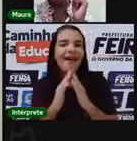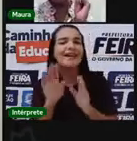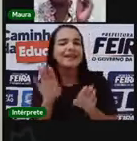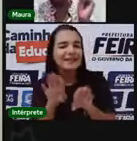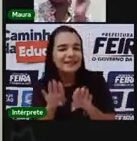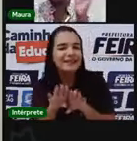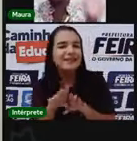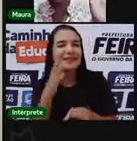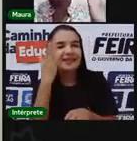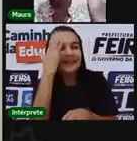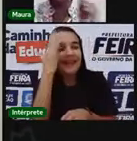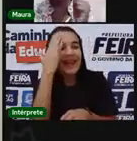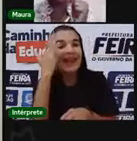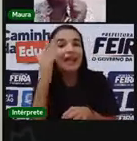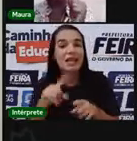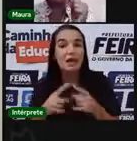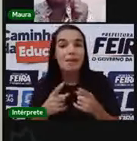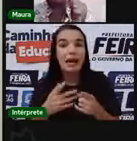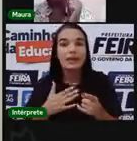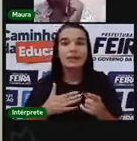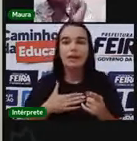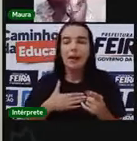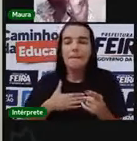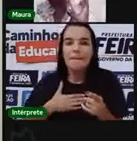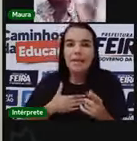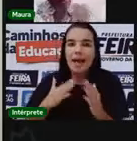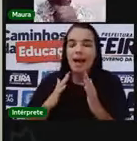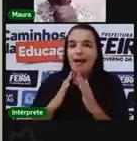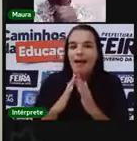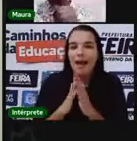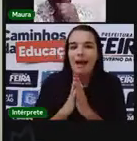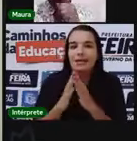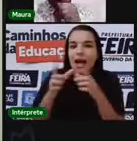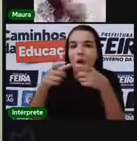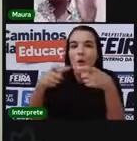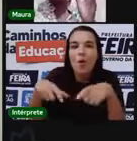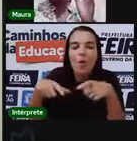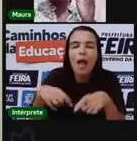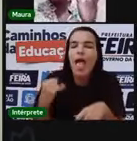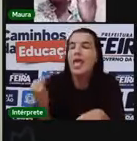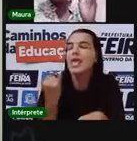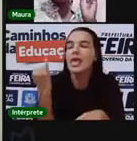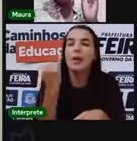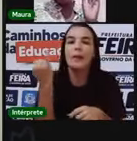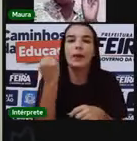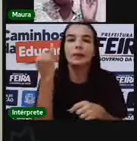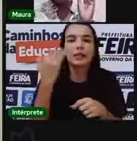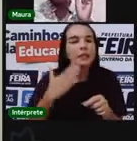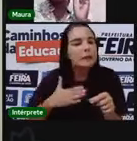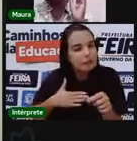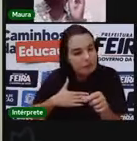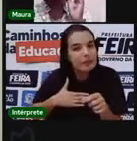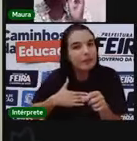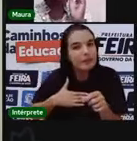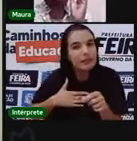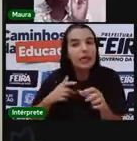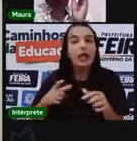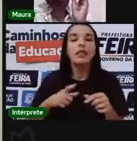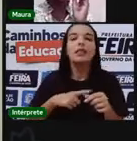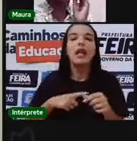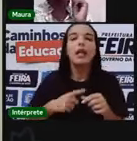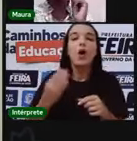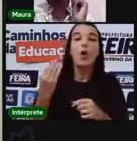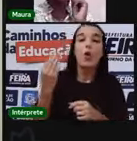eu tô falando aqui do lugar mais sagrado, tá certo? Para mim. E no fundo